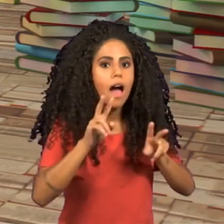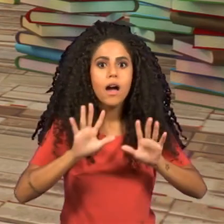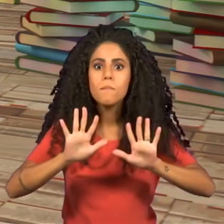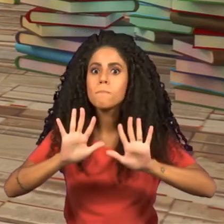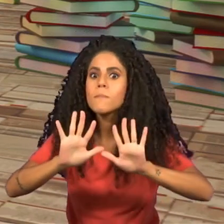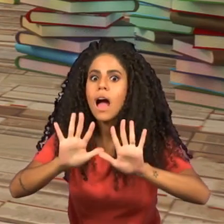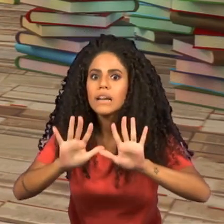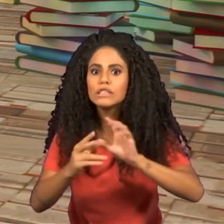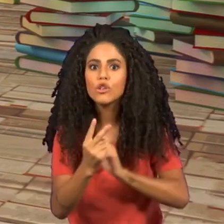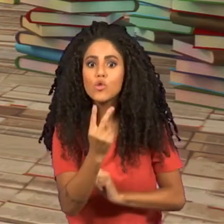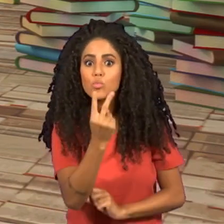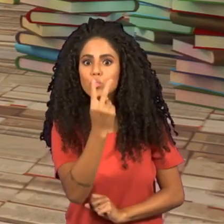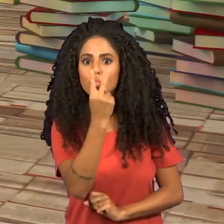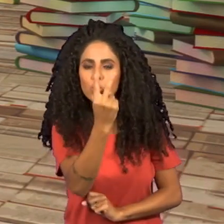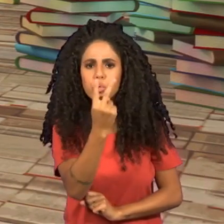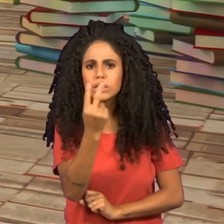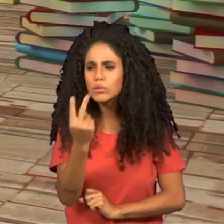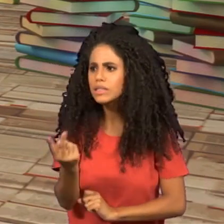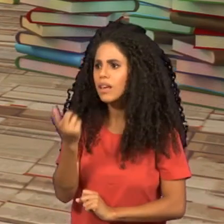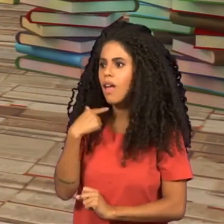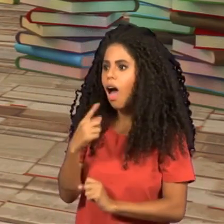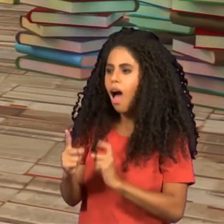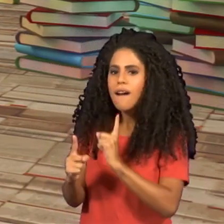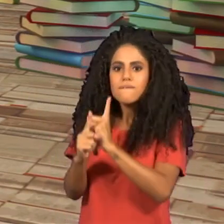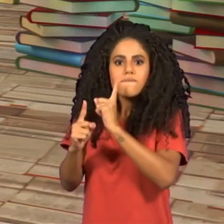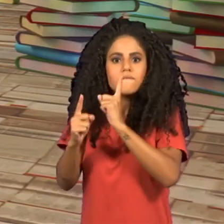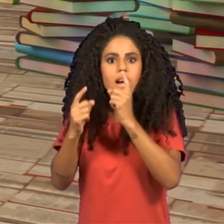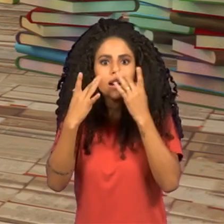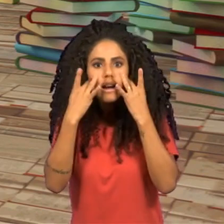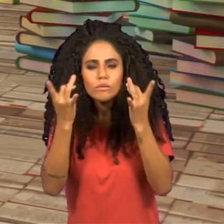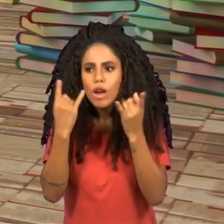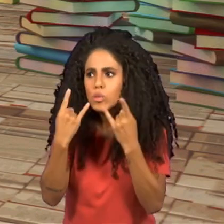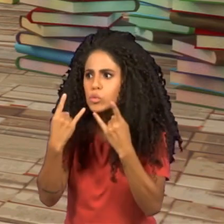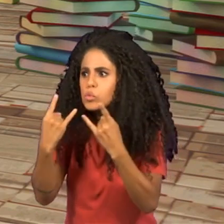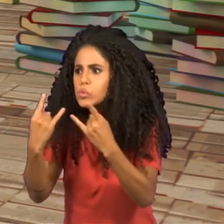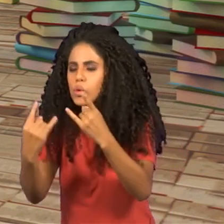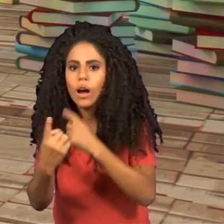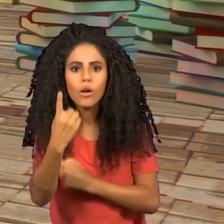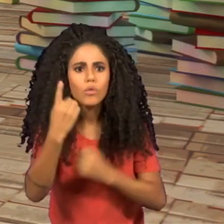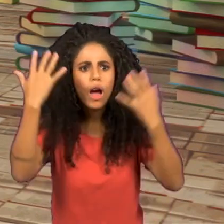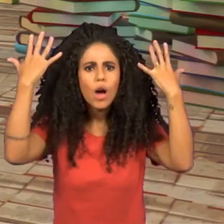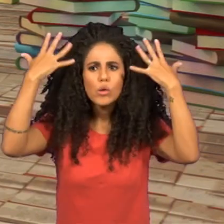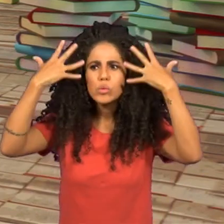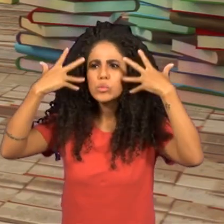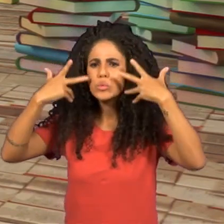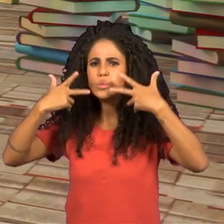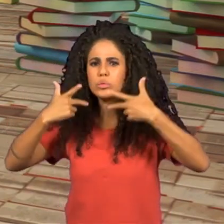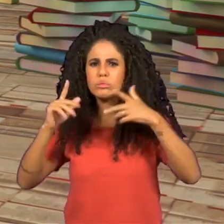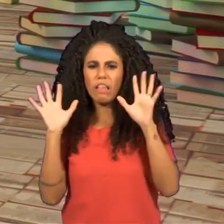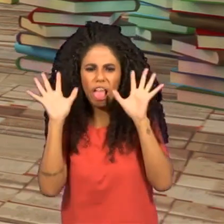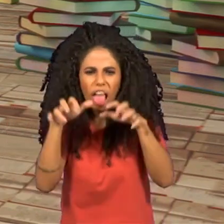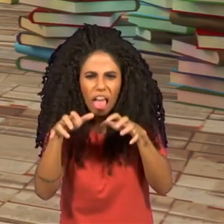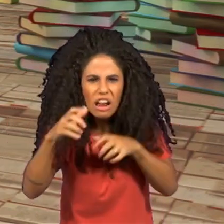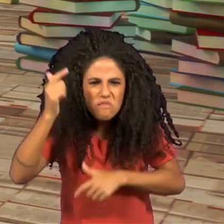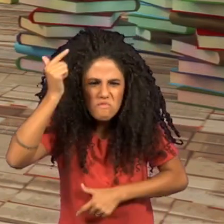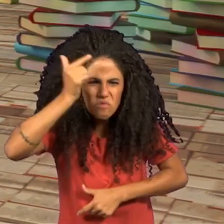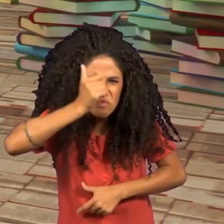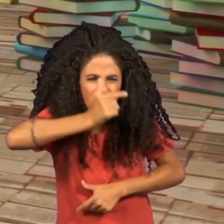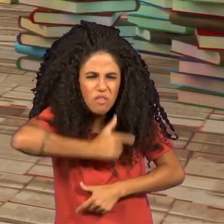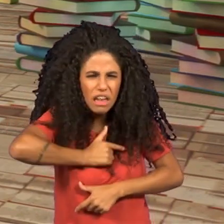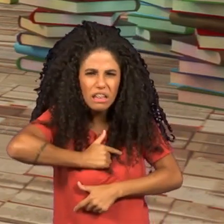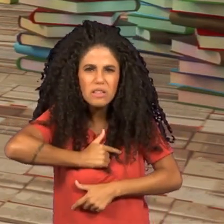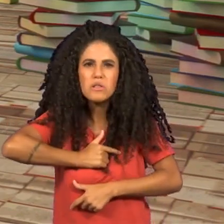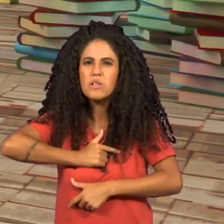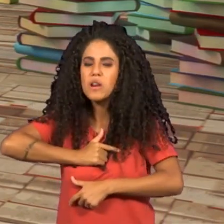criaturas que chamaram muito a sua atenção um bicho que era feio horroroso